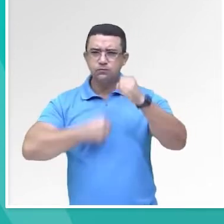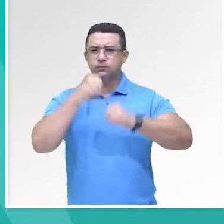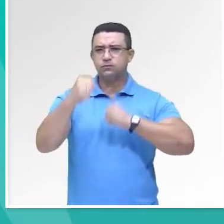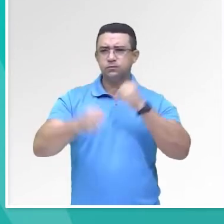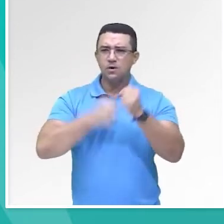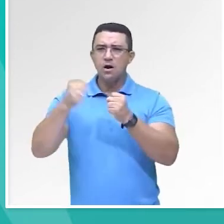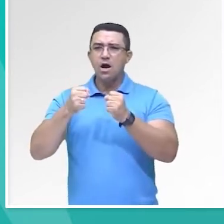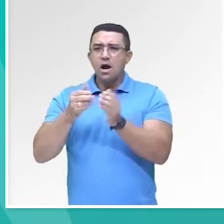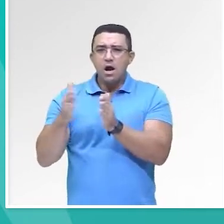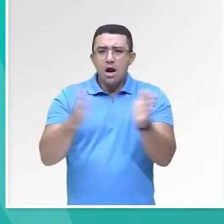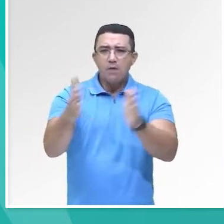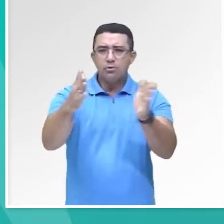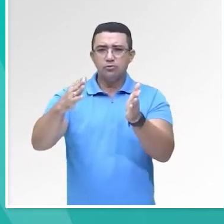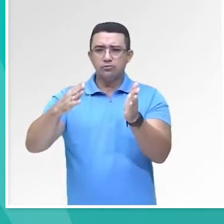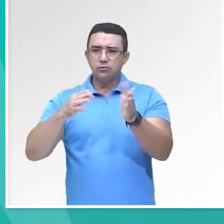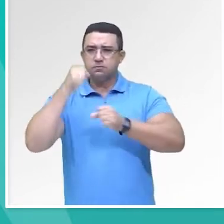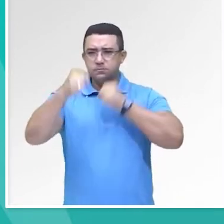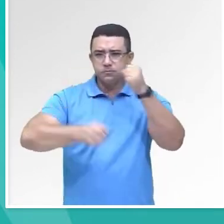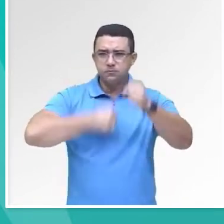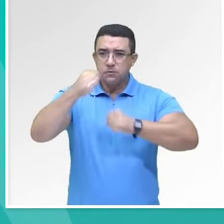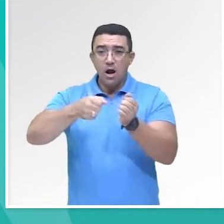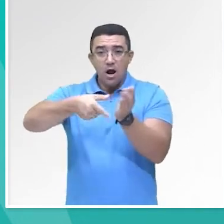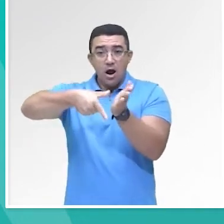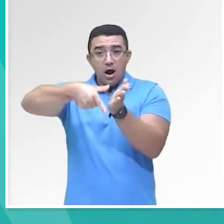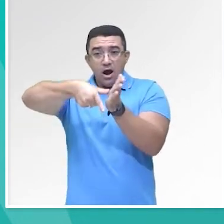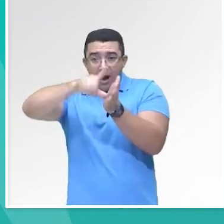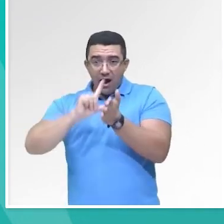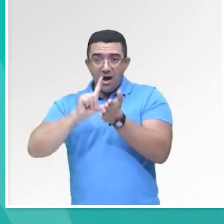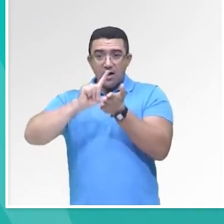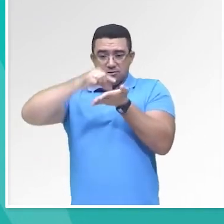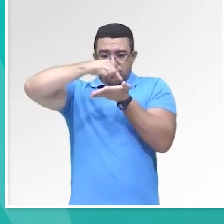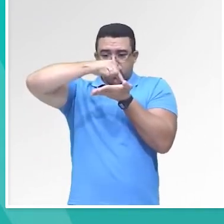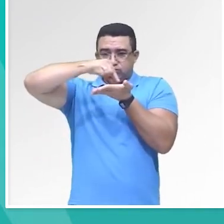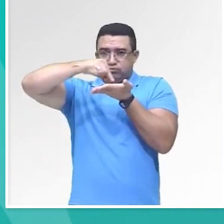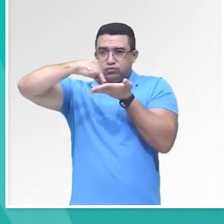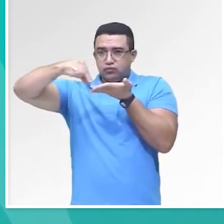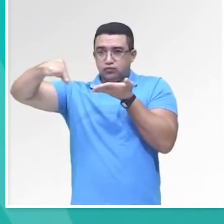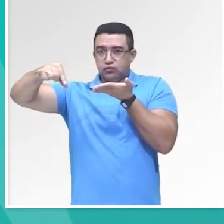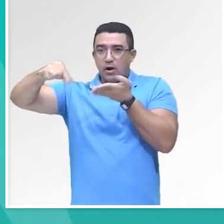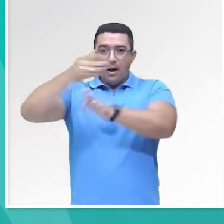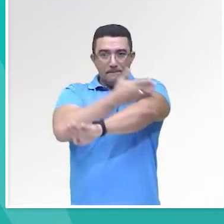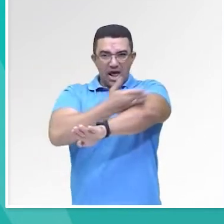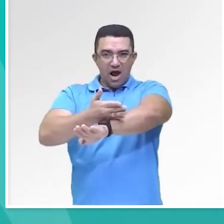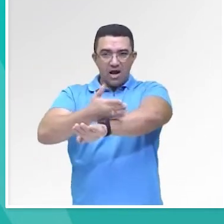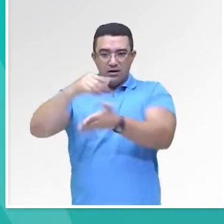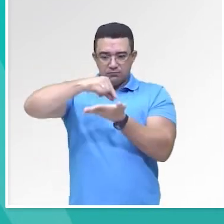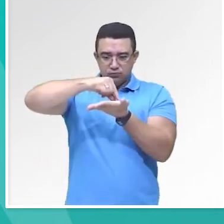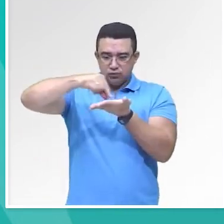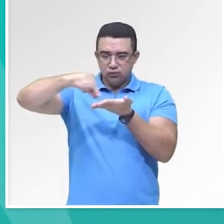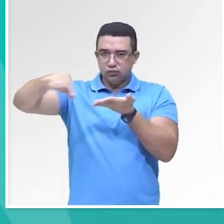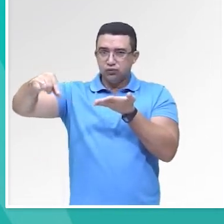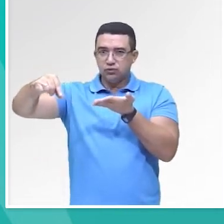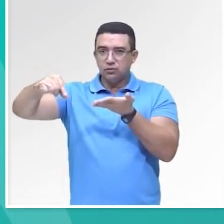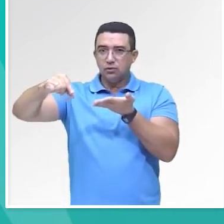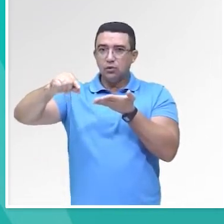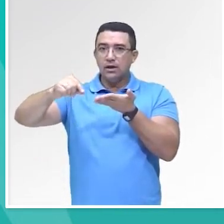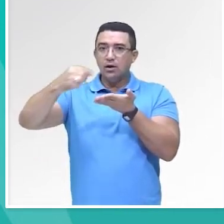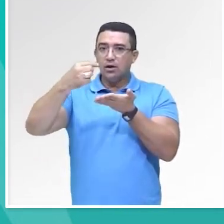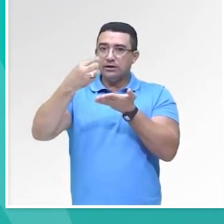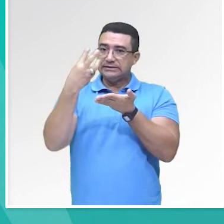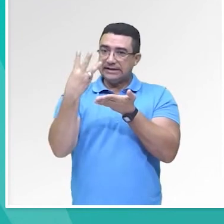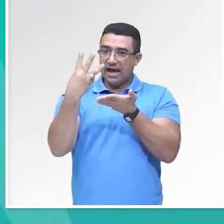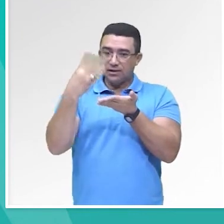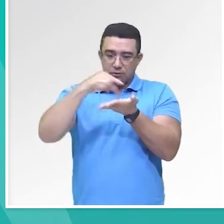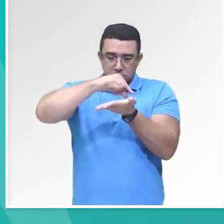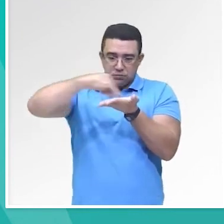um caminho e antes da linha branca, que vocês vão ver agora aqui no vídeo, você tem que dar a